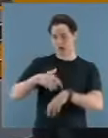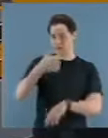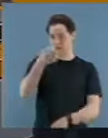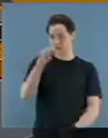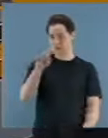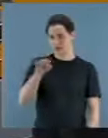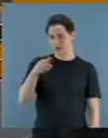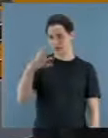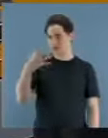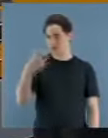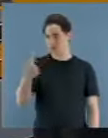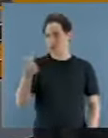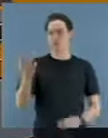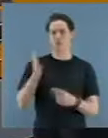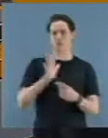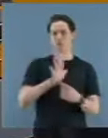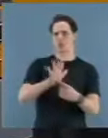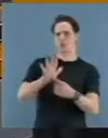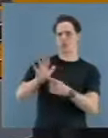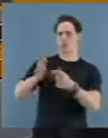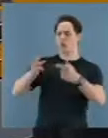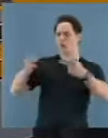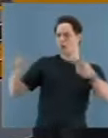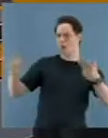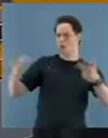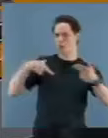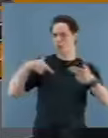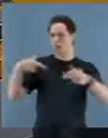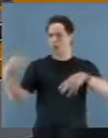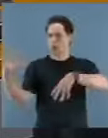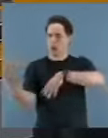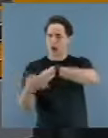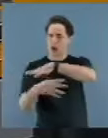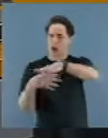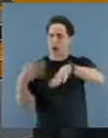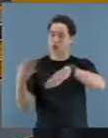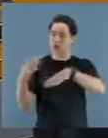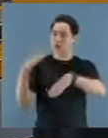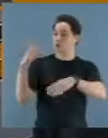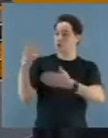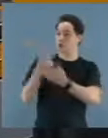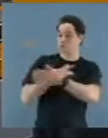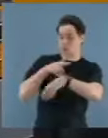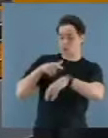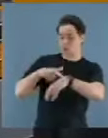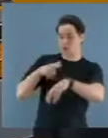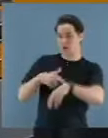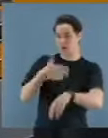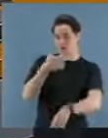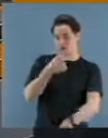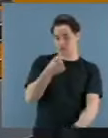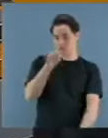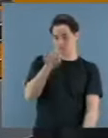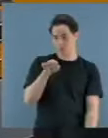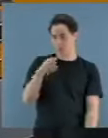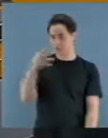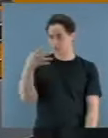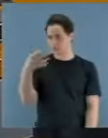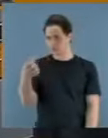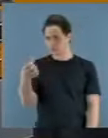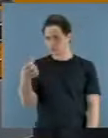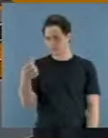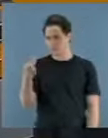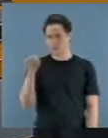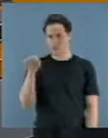do senhor mostrando o quebra-pau, tudo o que estava acontecendo aqui. 16h46, portanto, o senhor não ficou entre 17